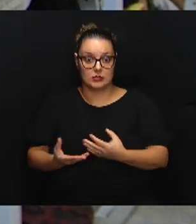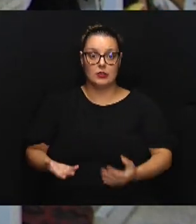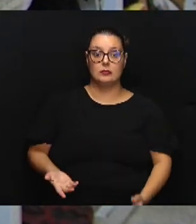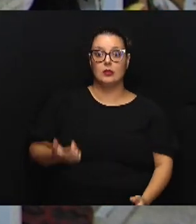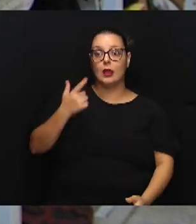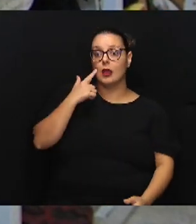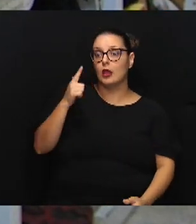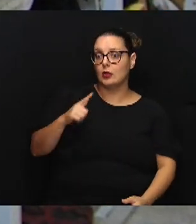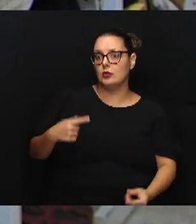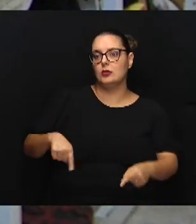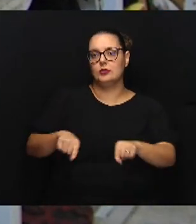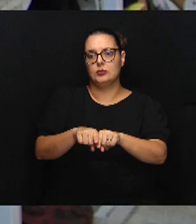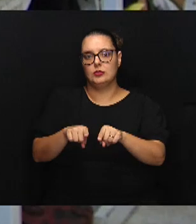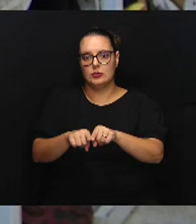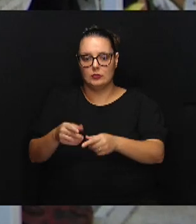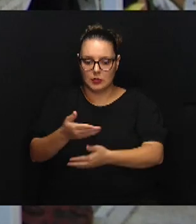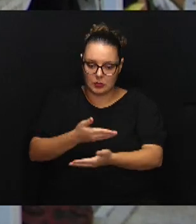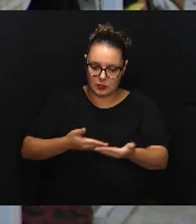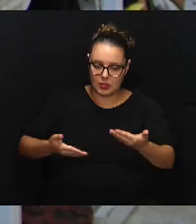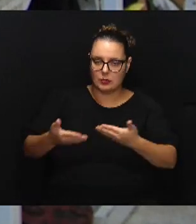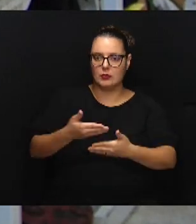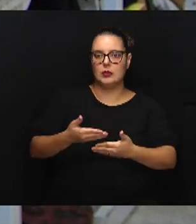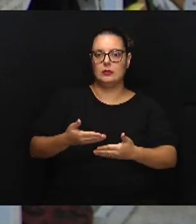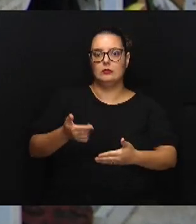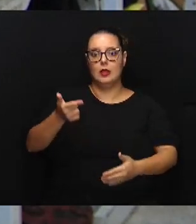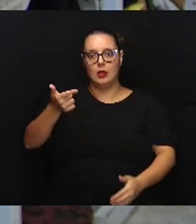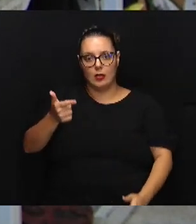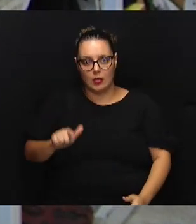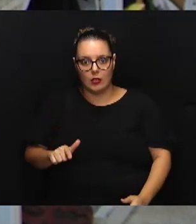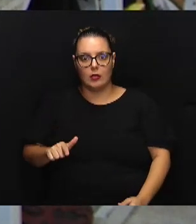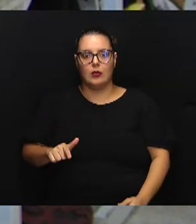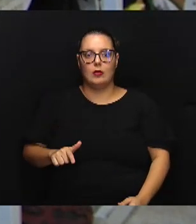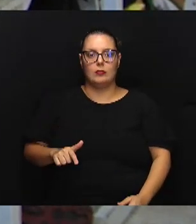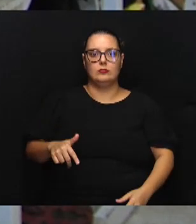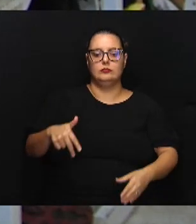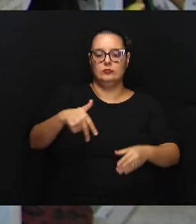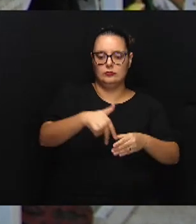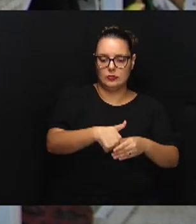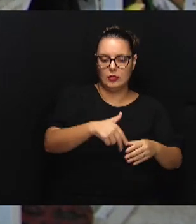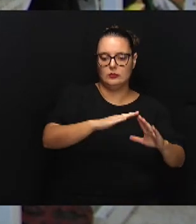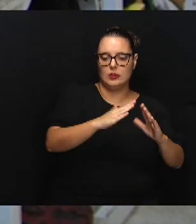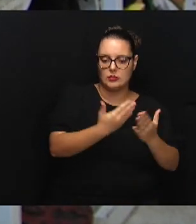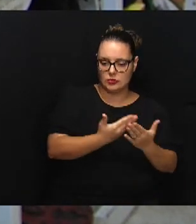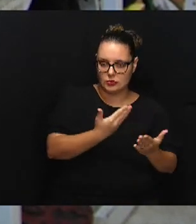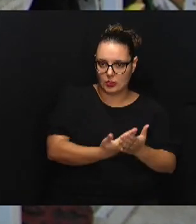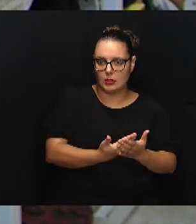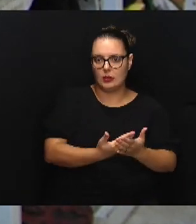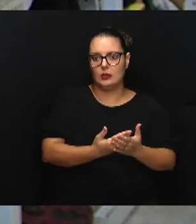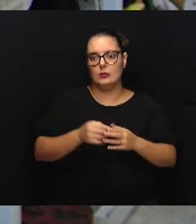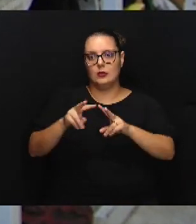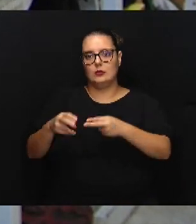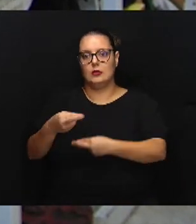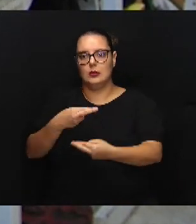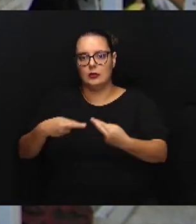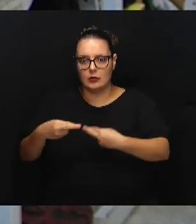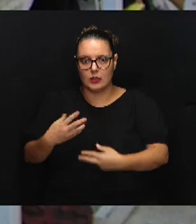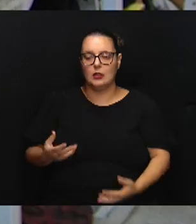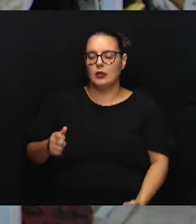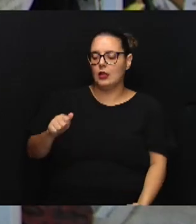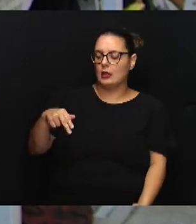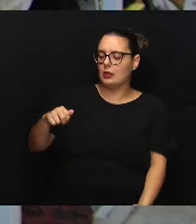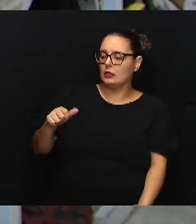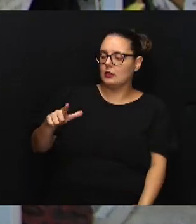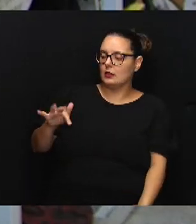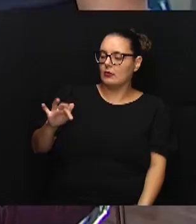claro que isso também passa pela permanência do estudante na escola, porque um tema associado ao analfabetismo funcional é a